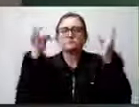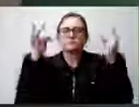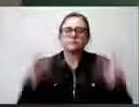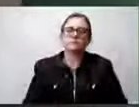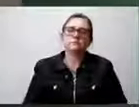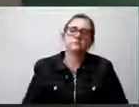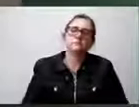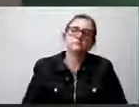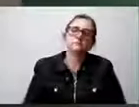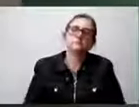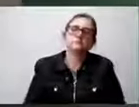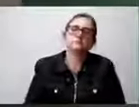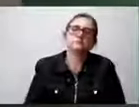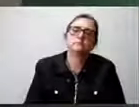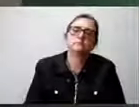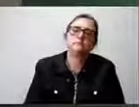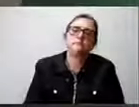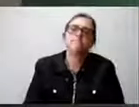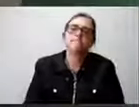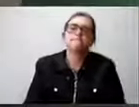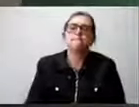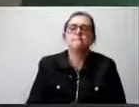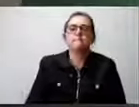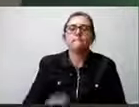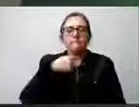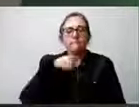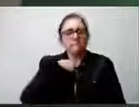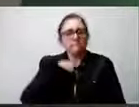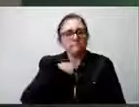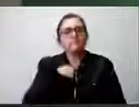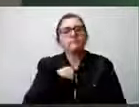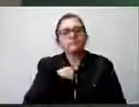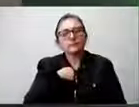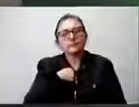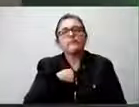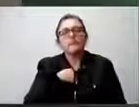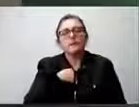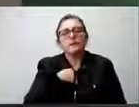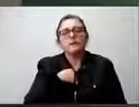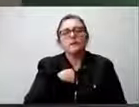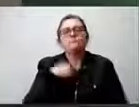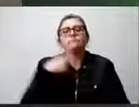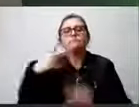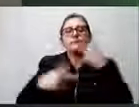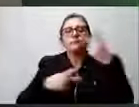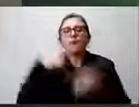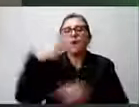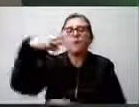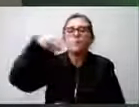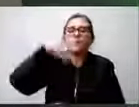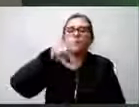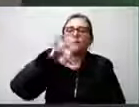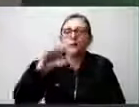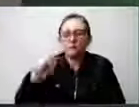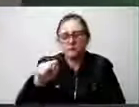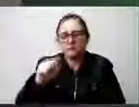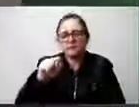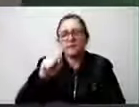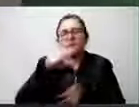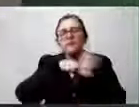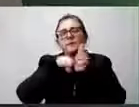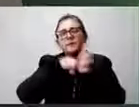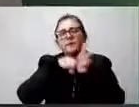Olha lá, posso começar aqui. Eu concordo com o posicionamento do Maurício, elas se falam, as